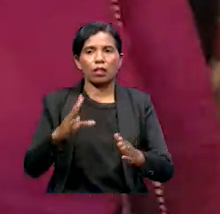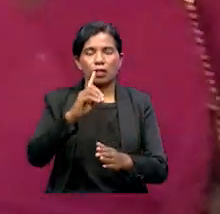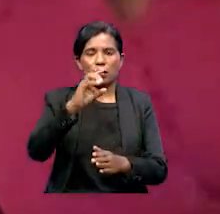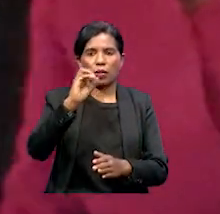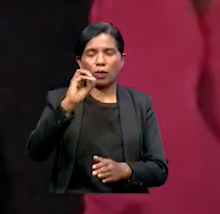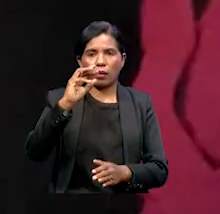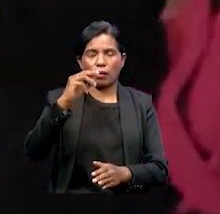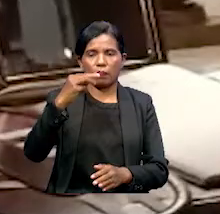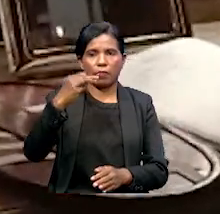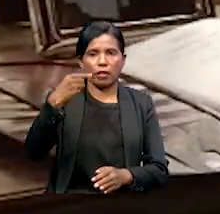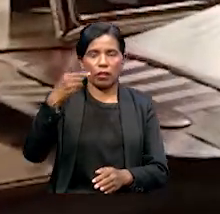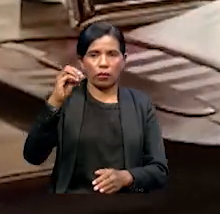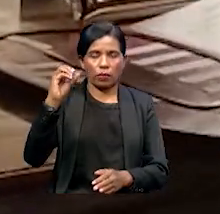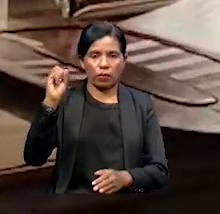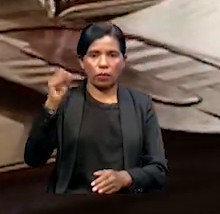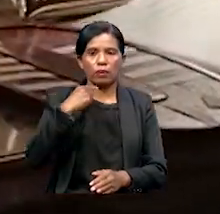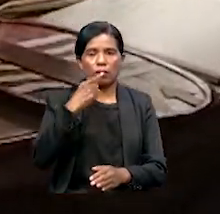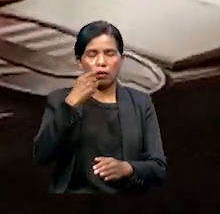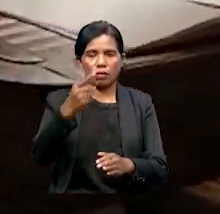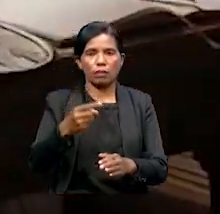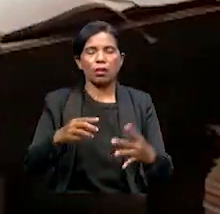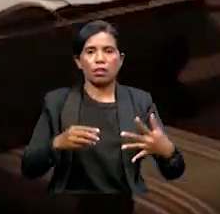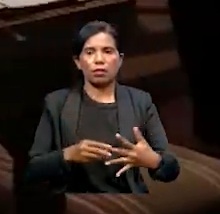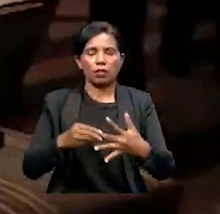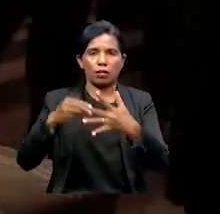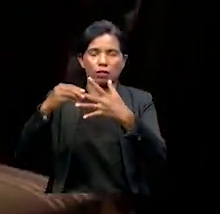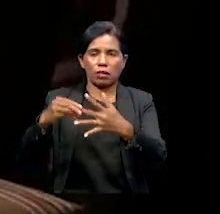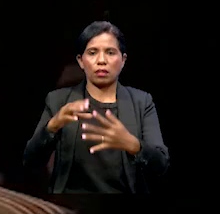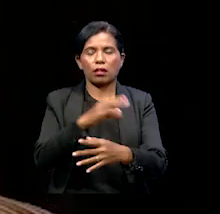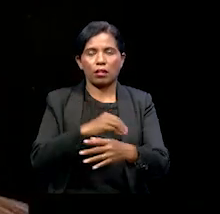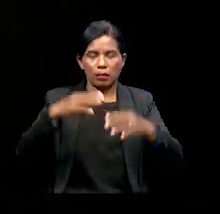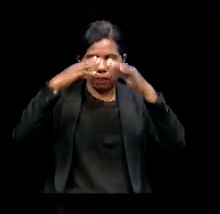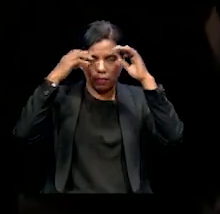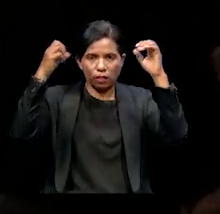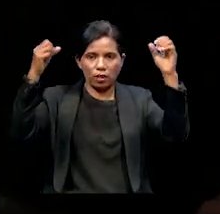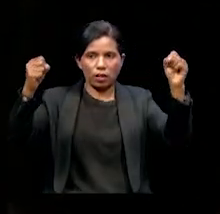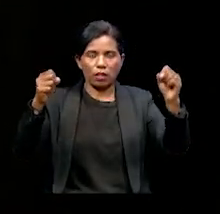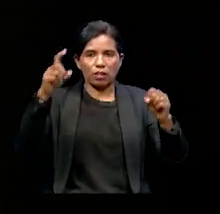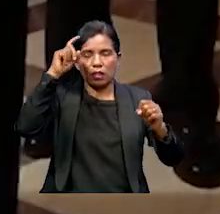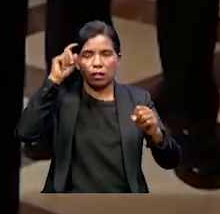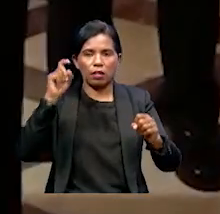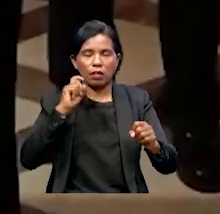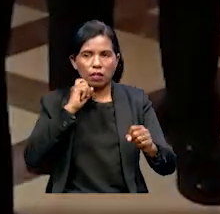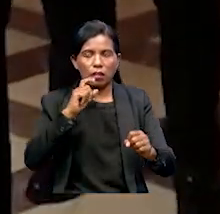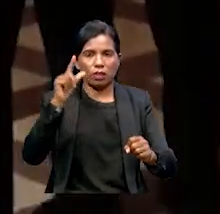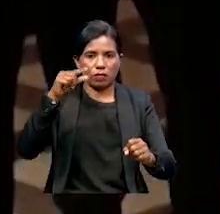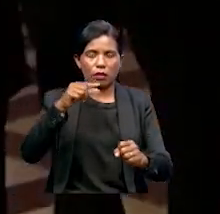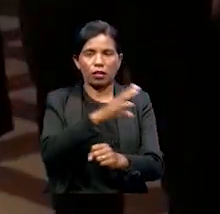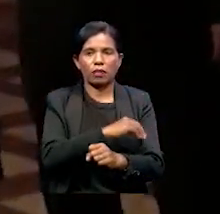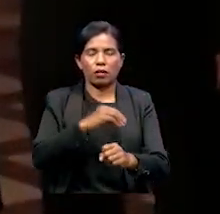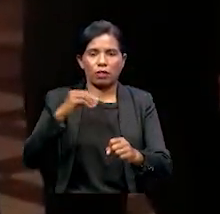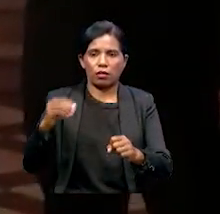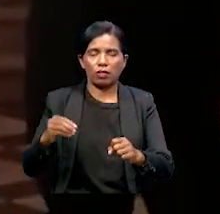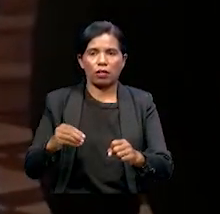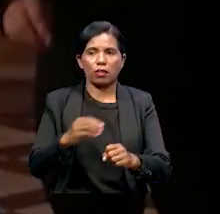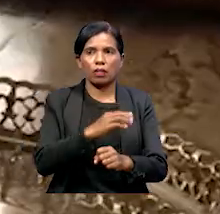de Abreu, Fezas Vital, ba enviado especial extraordinário Presidente da República, Cairala Sana Nusmão, no Dom Virgílio